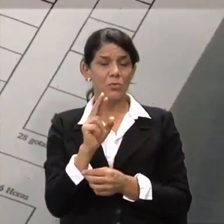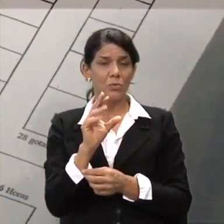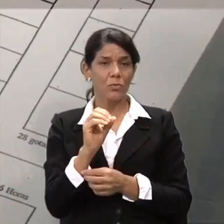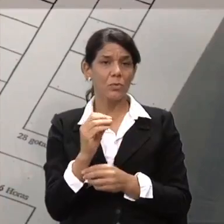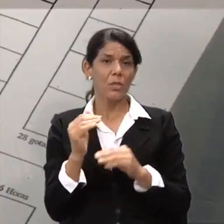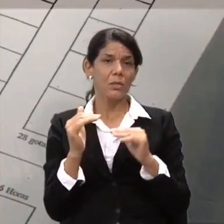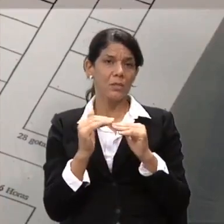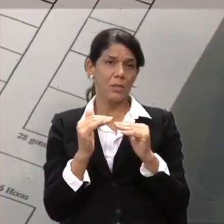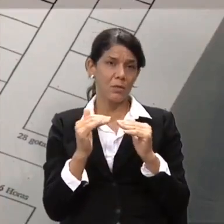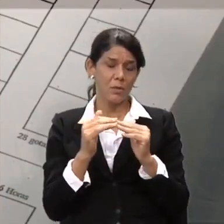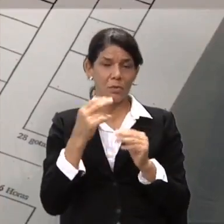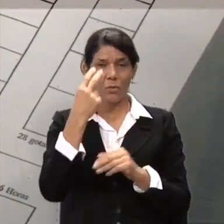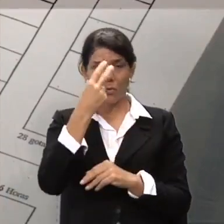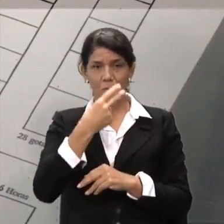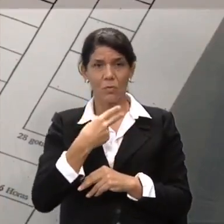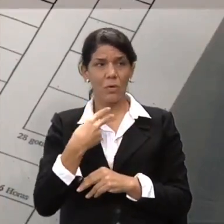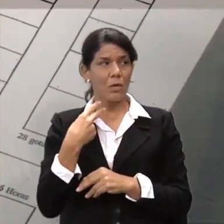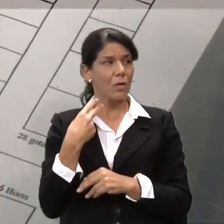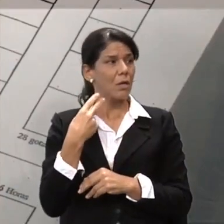de acordo com a hora